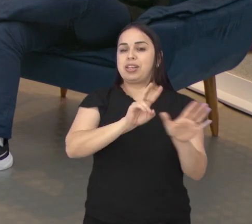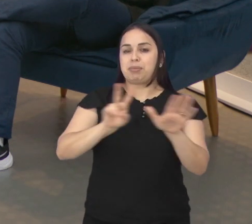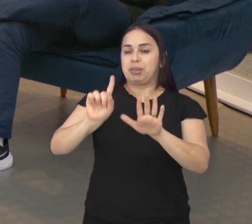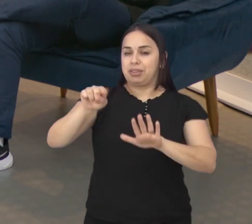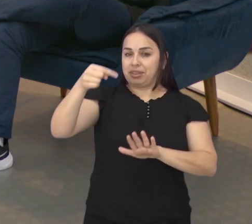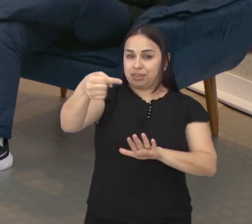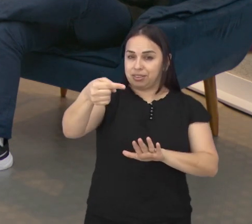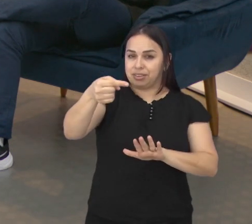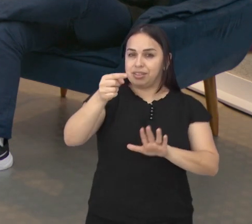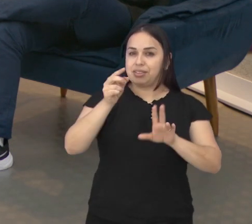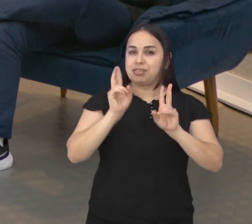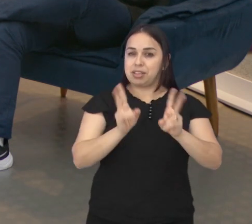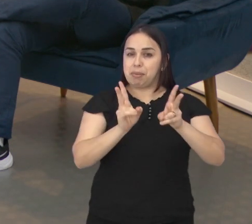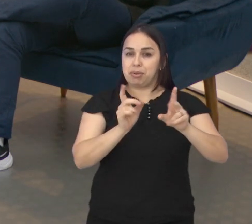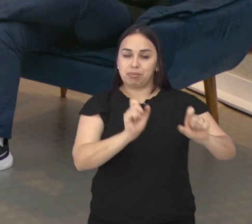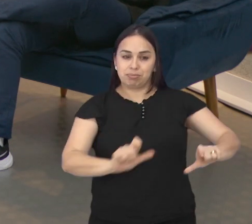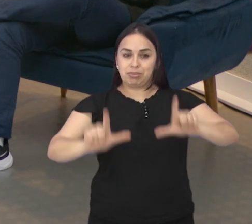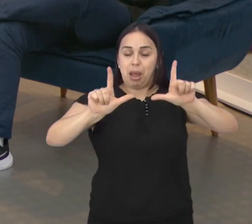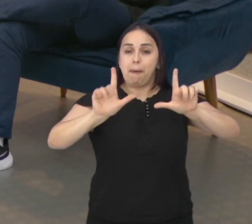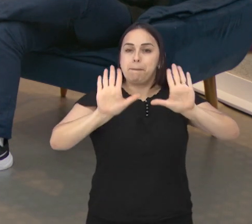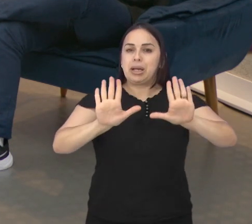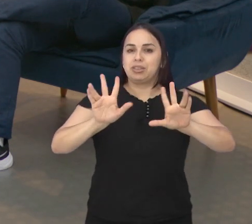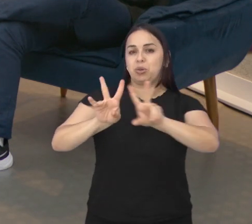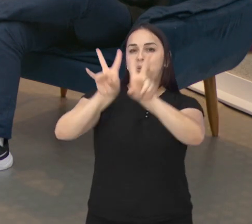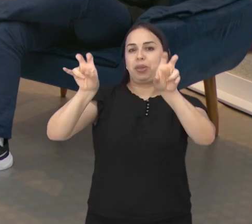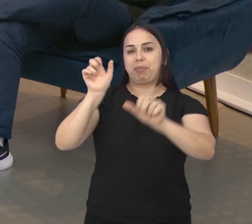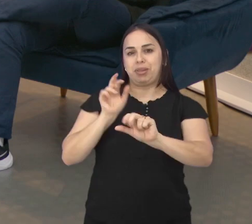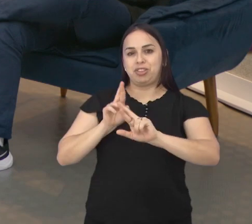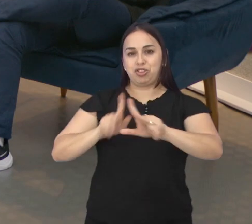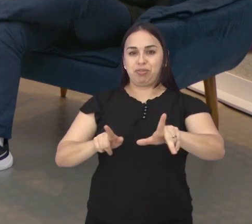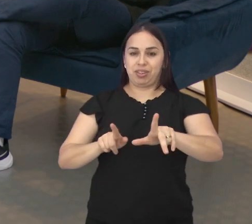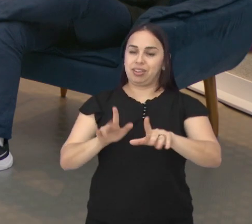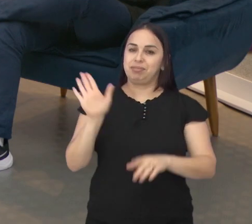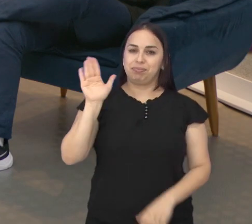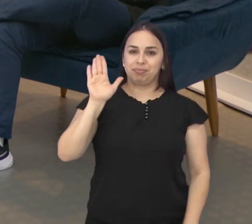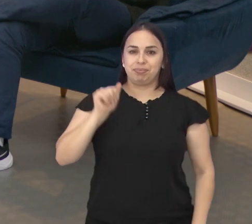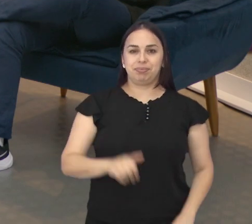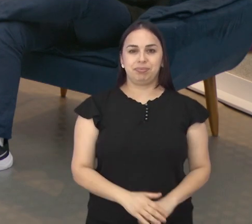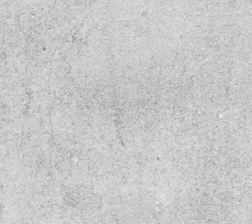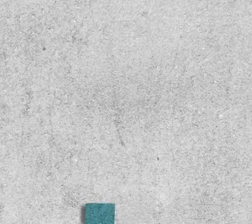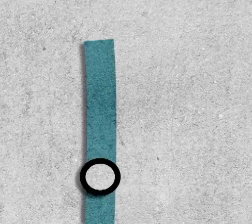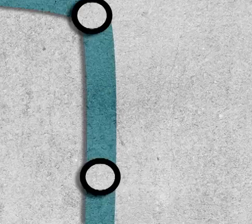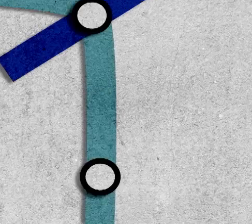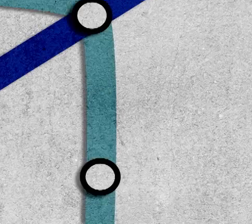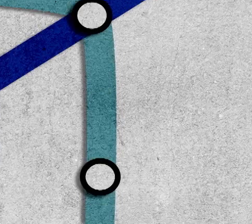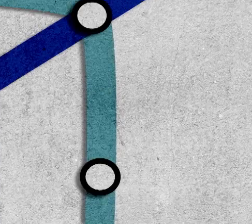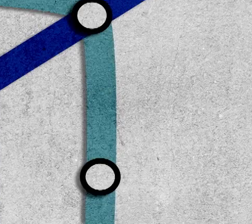semana que vem, na mesma estação, mas sempre com um destino diferente. Até lá!